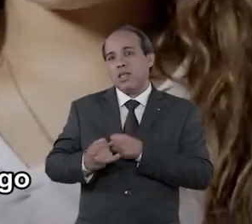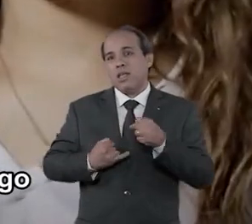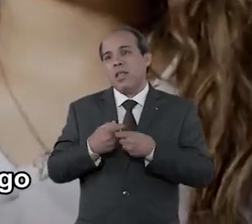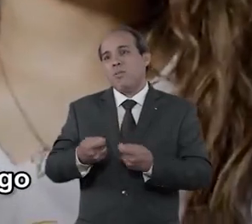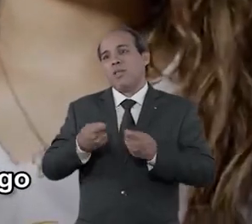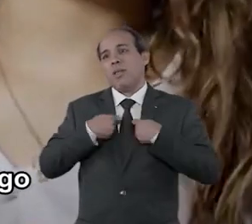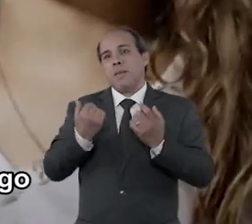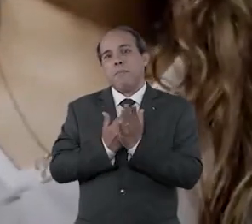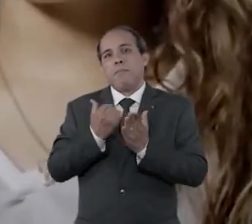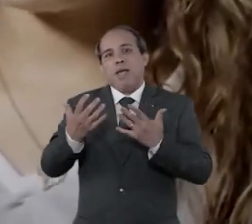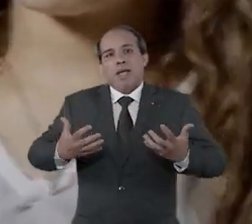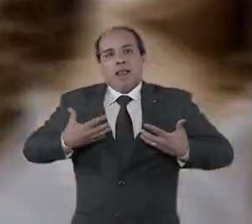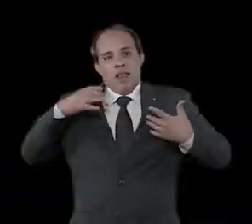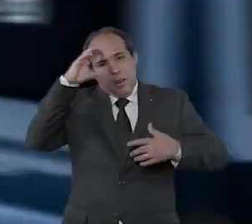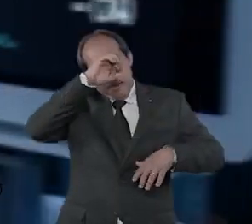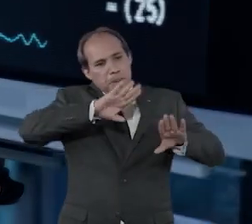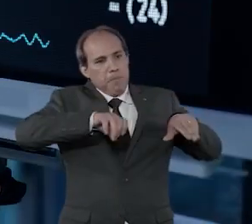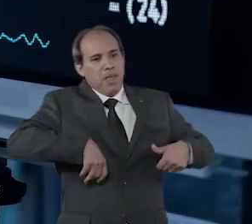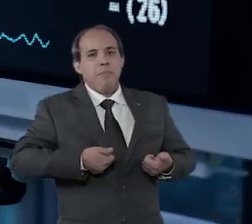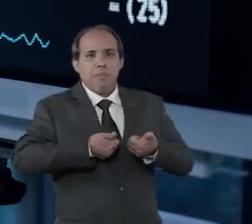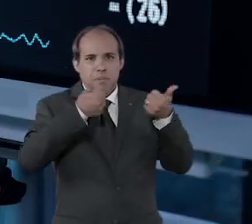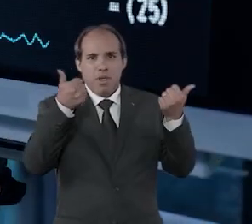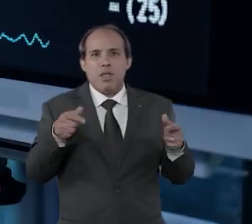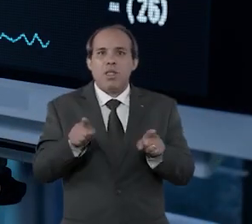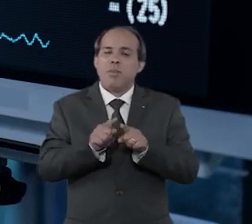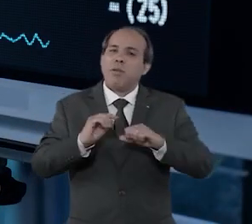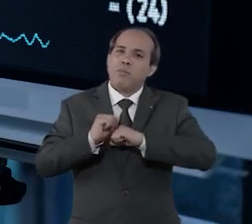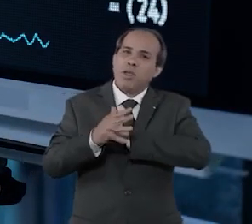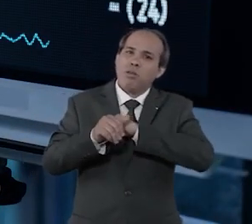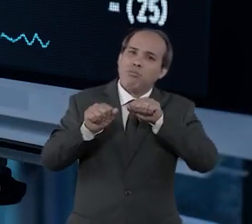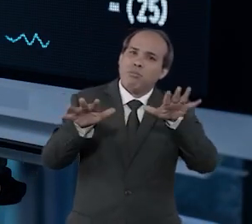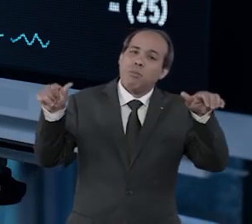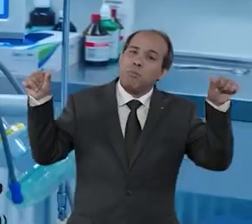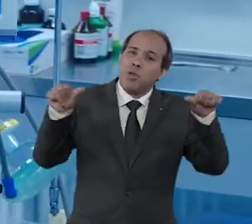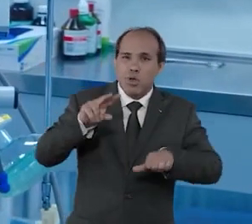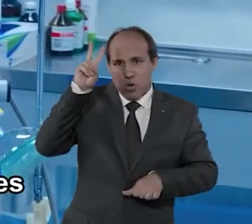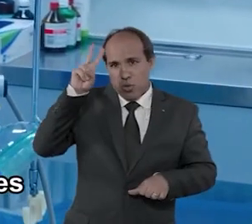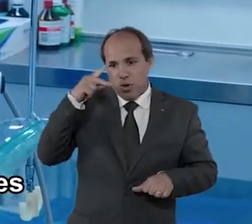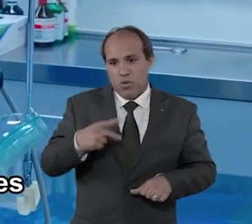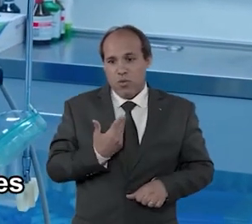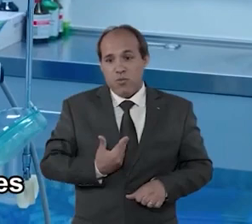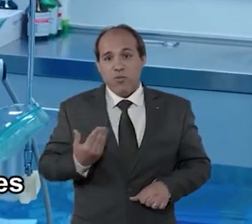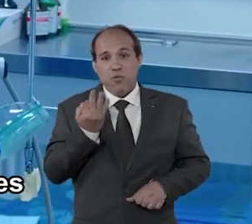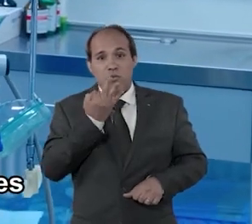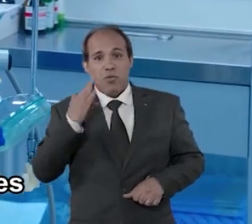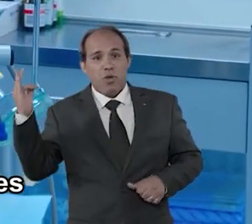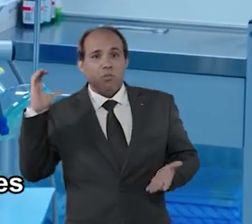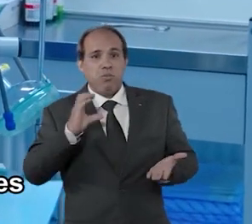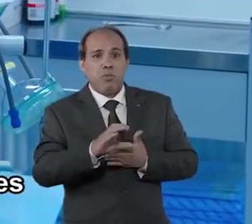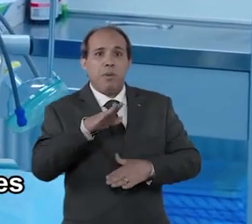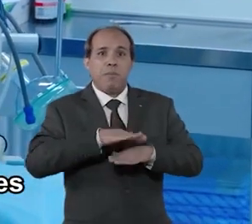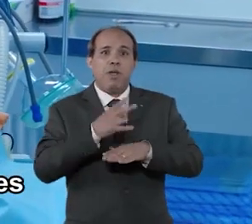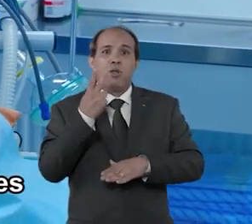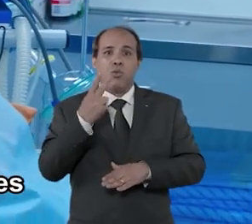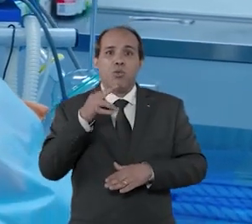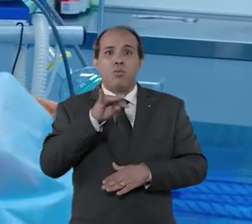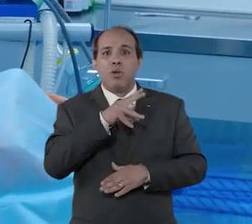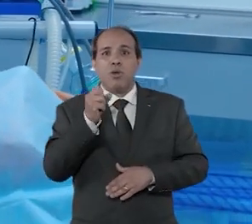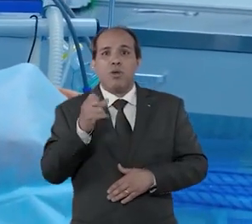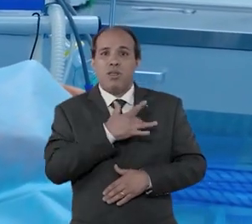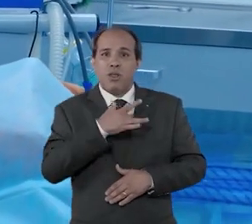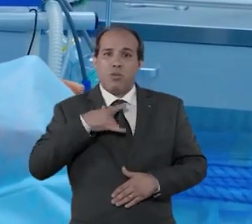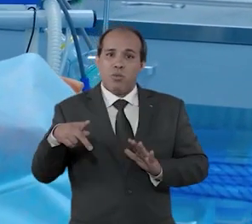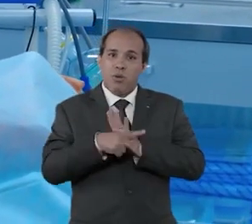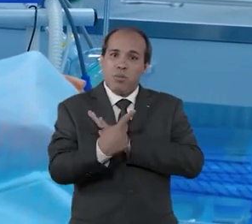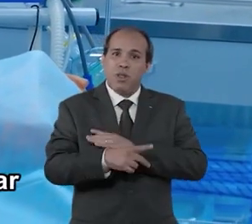mais motivada porque eu consigo aprender bem mais. Durante a pior pandemia da história recente, o governo federal destinou mais de 2 bilhões para a